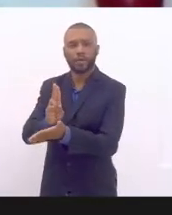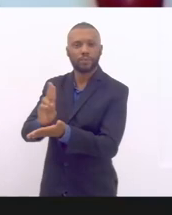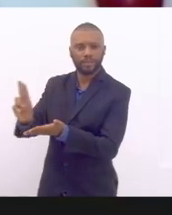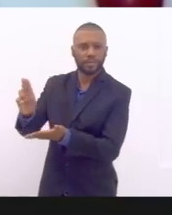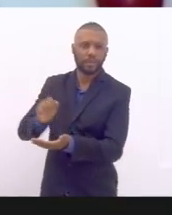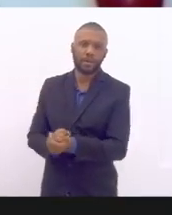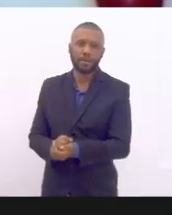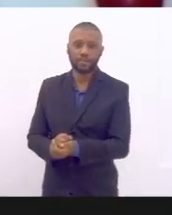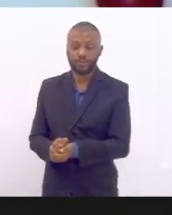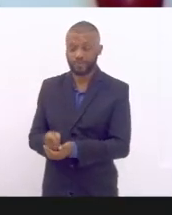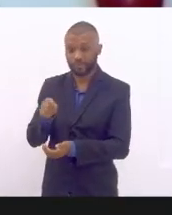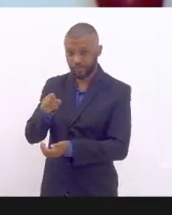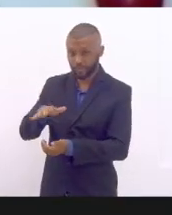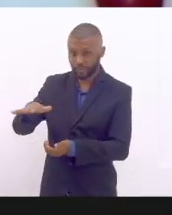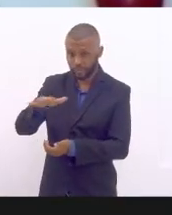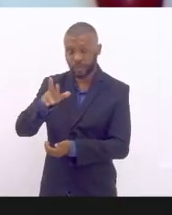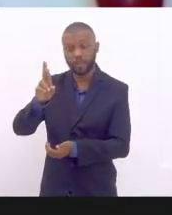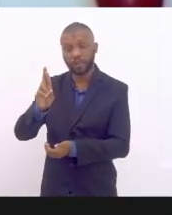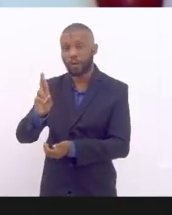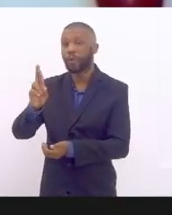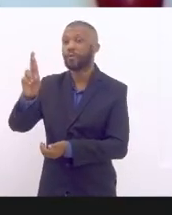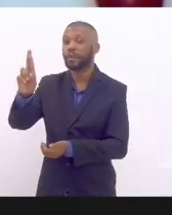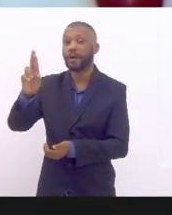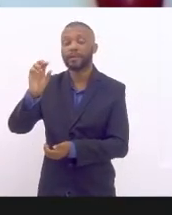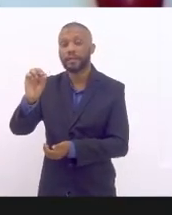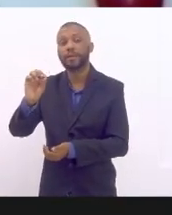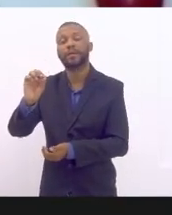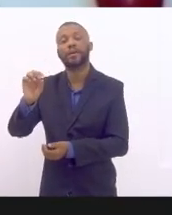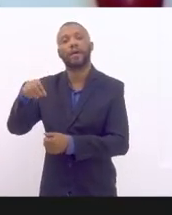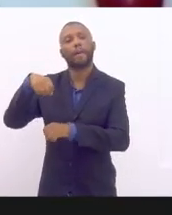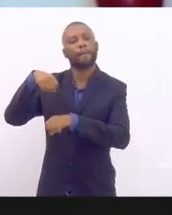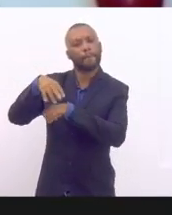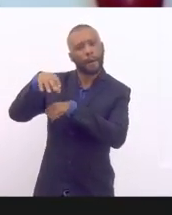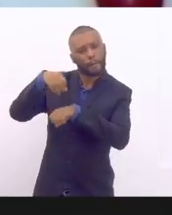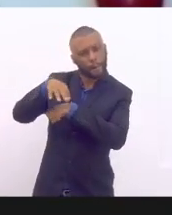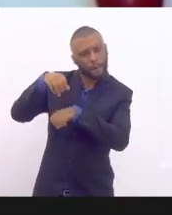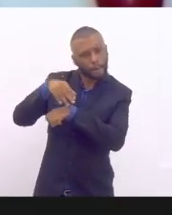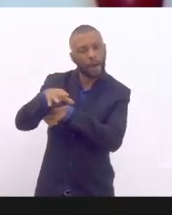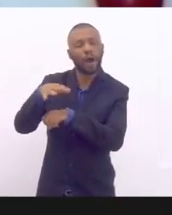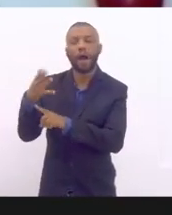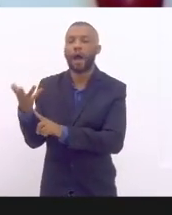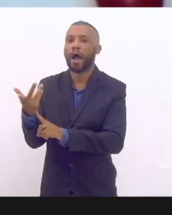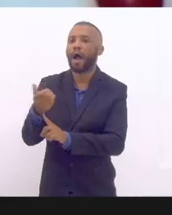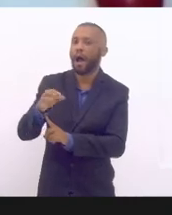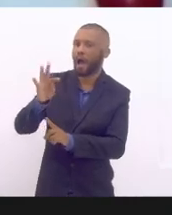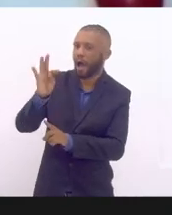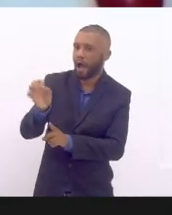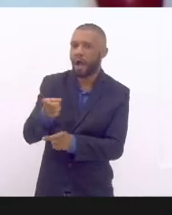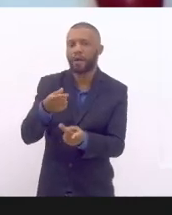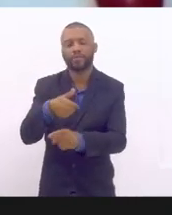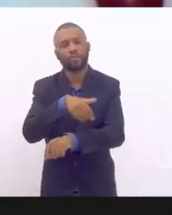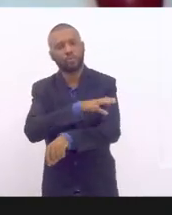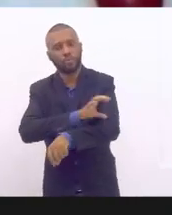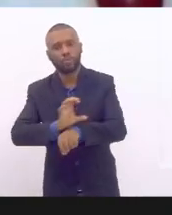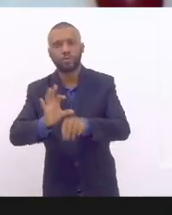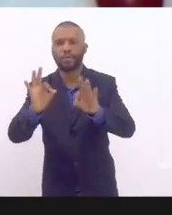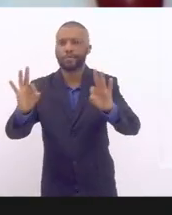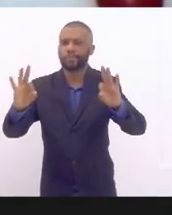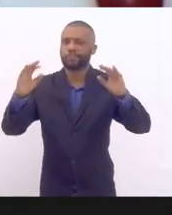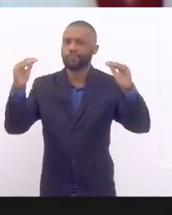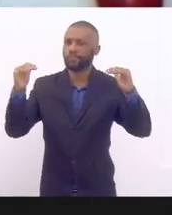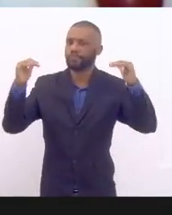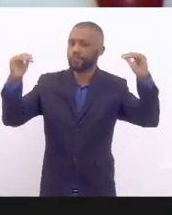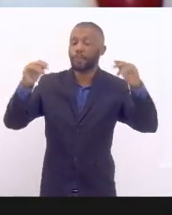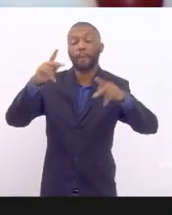as nossas universidades são responsáveis por disseminar a arte cultura de alto nível para todos o para toda a